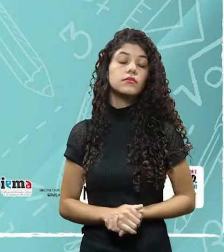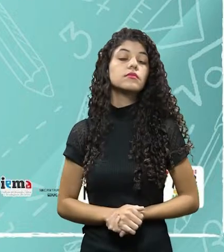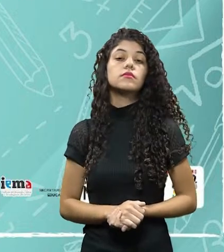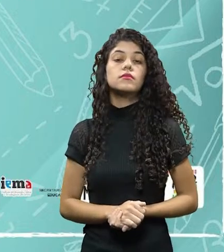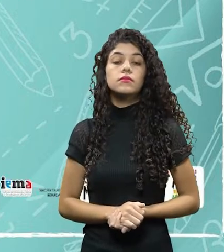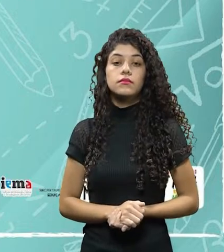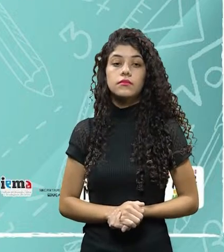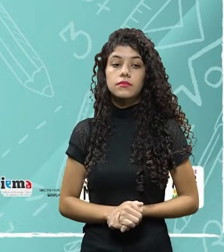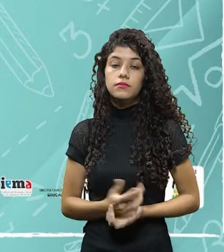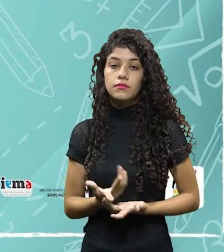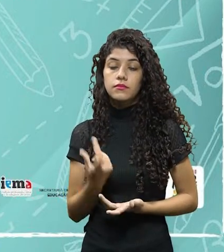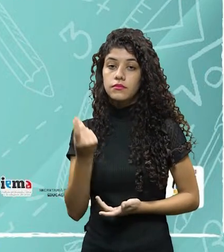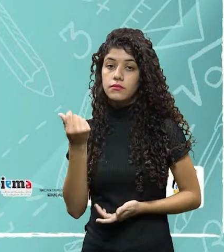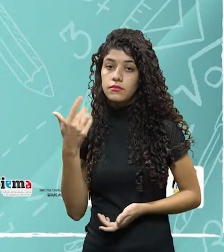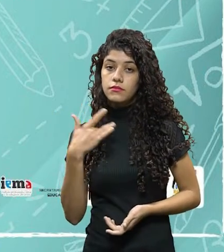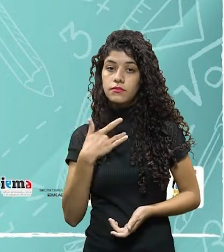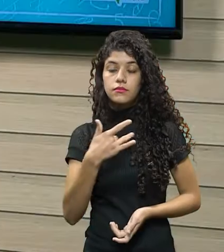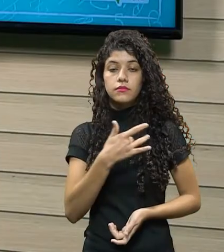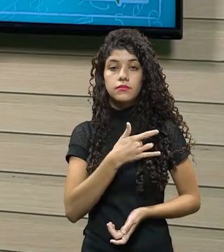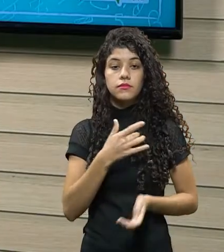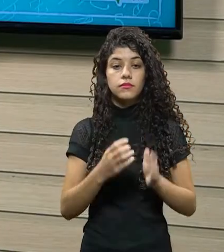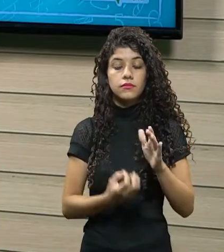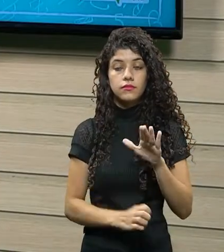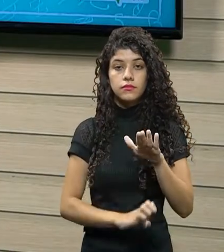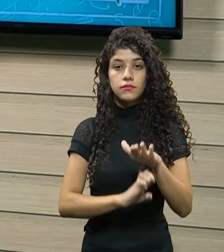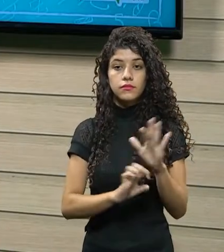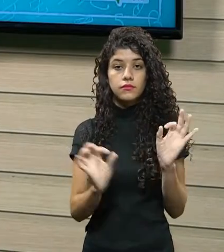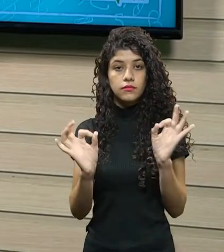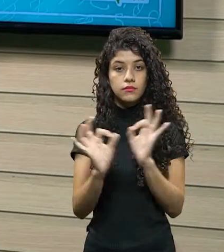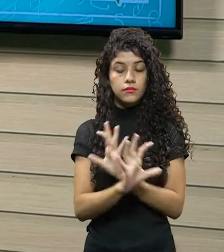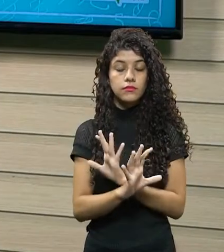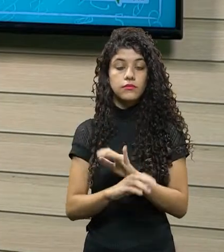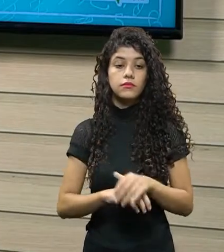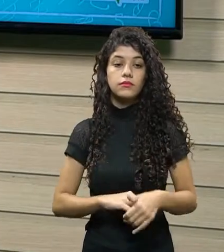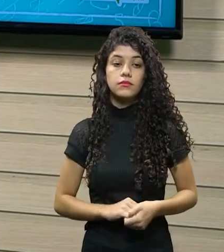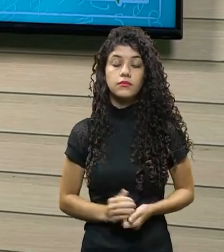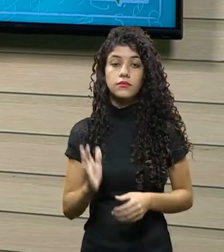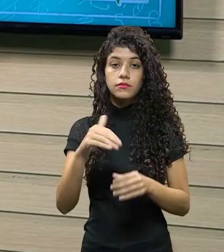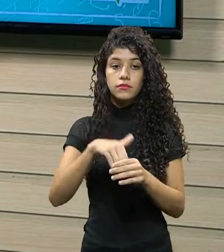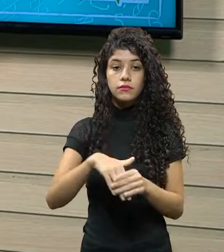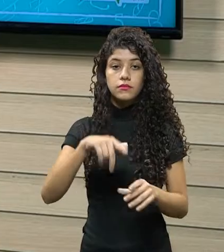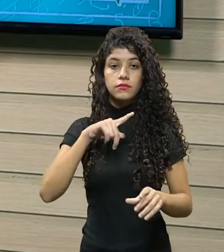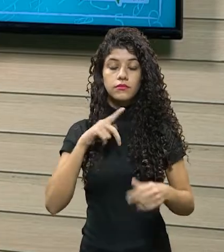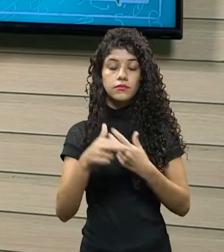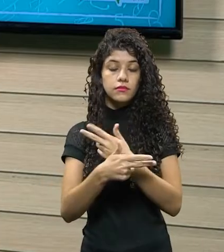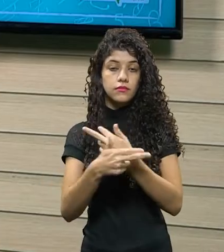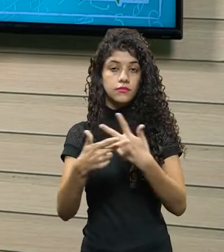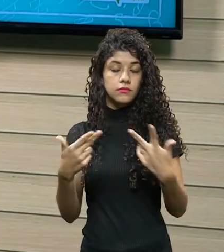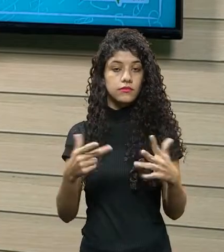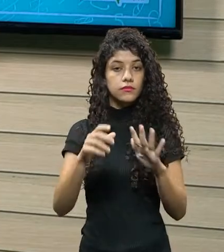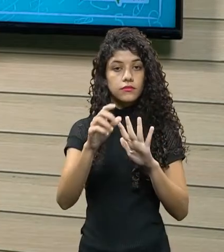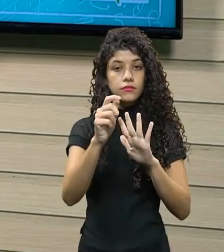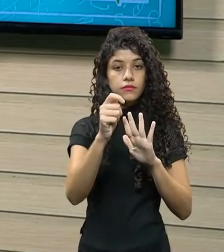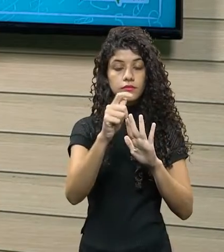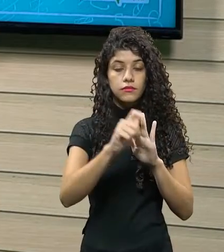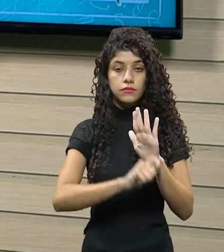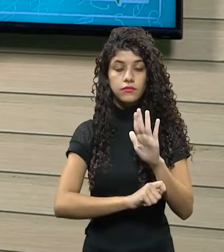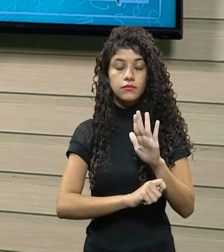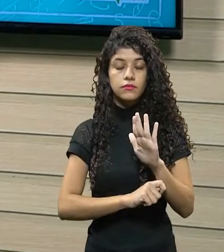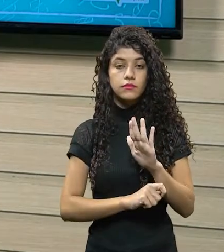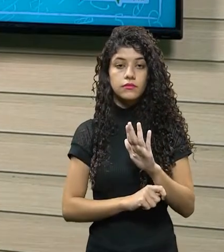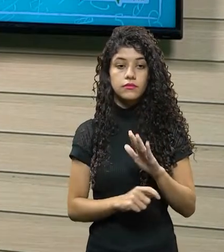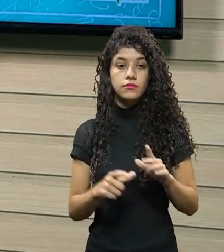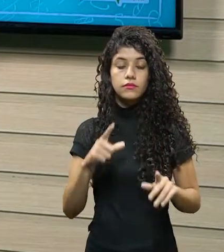da empresa ao fim de um período. Então, dentro da contabilidade, existem vários relatórios. E o balanço patrimonial está